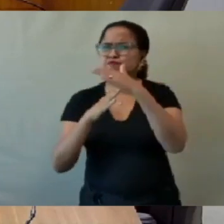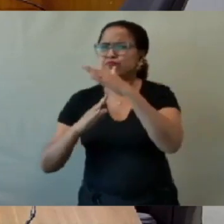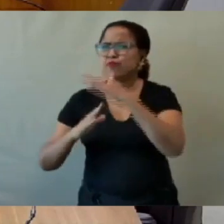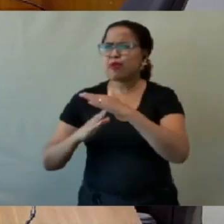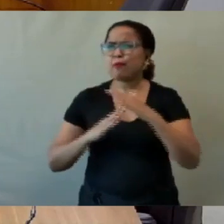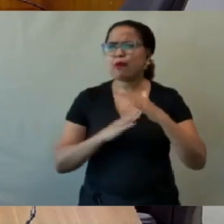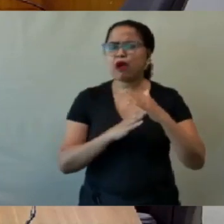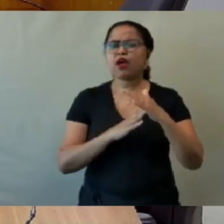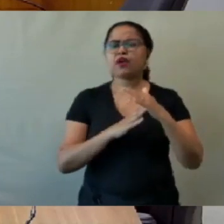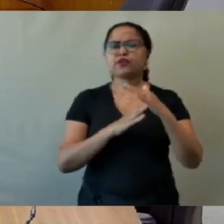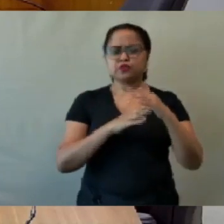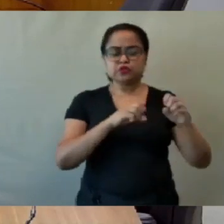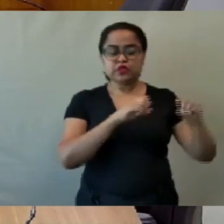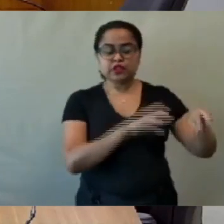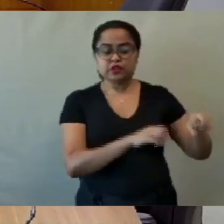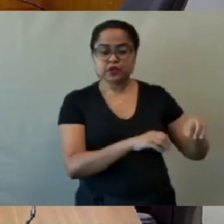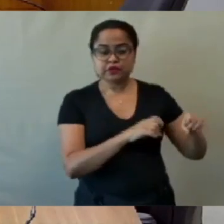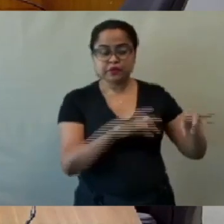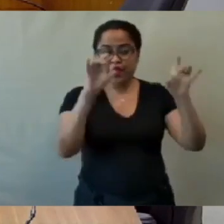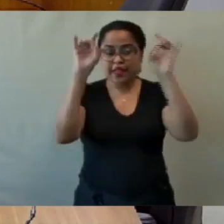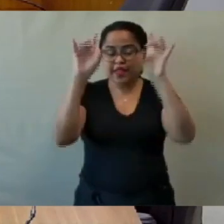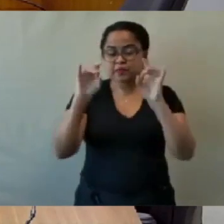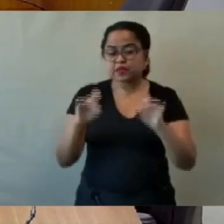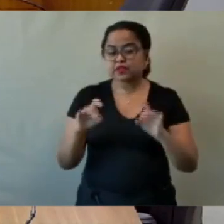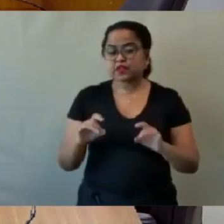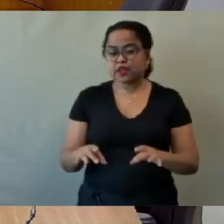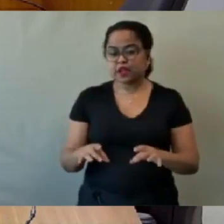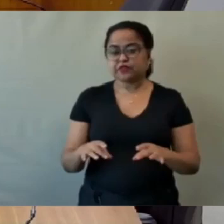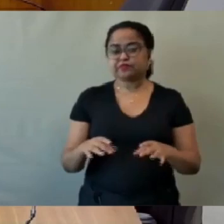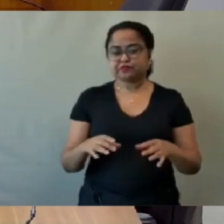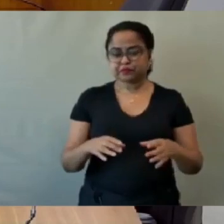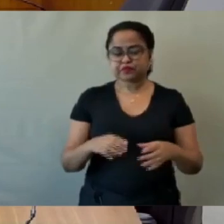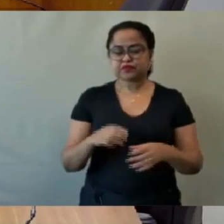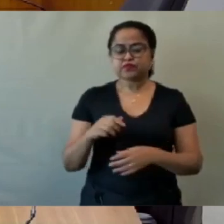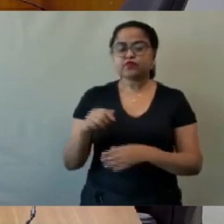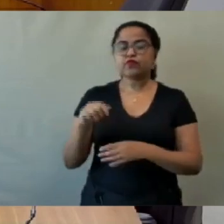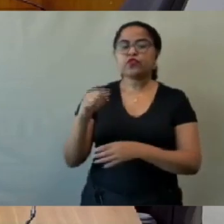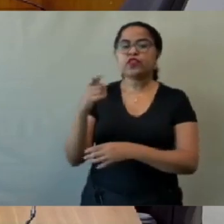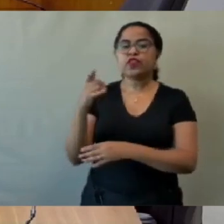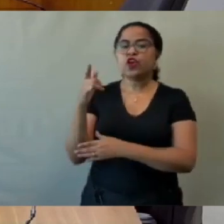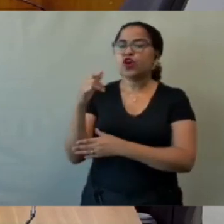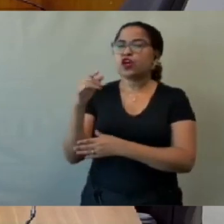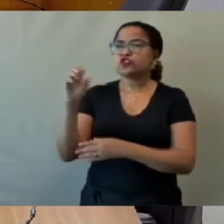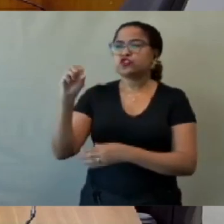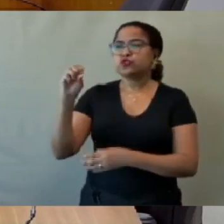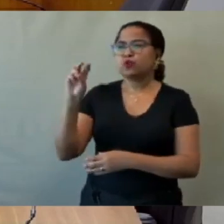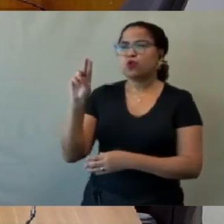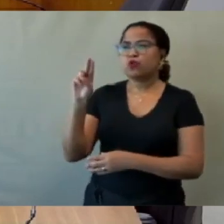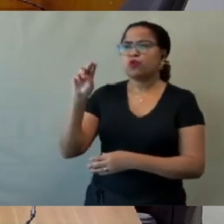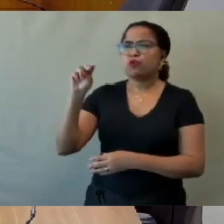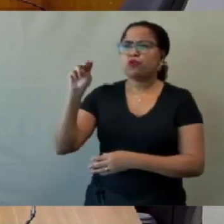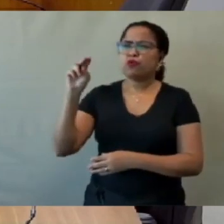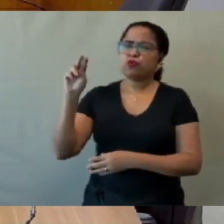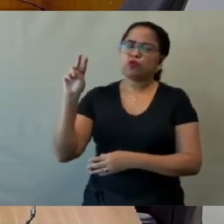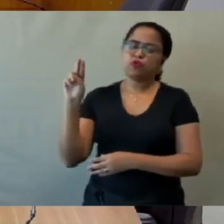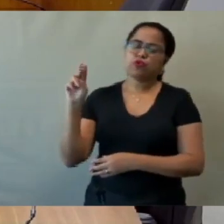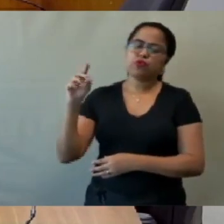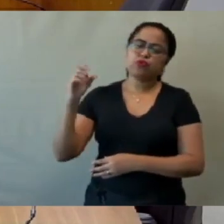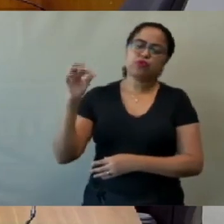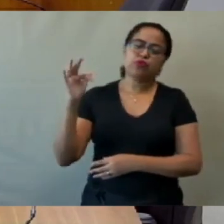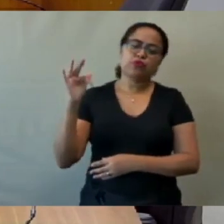educação, em especial no âmbito da Universidade Federal de Minas Gerais, decorrentes